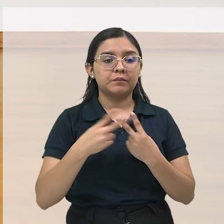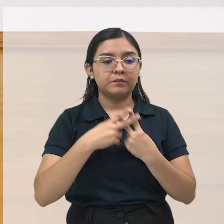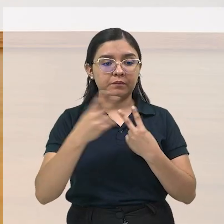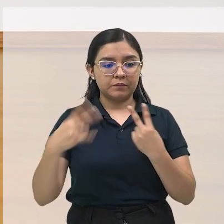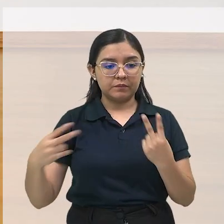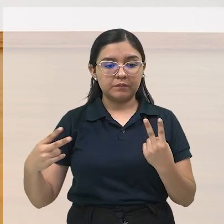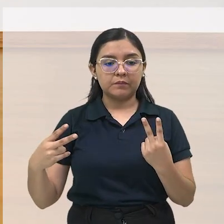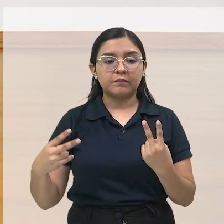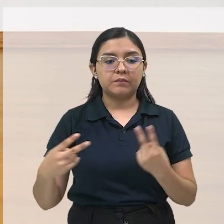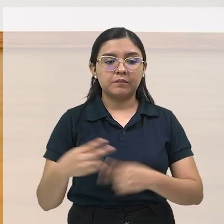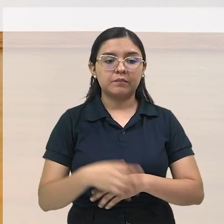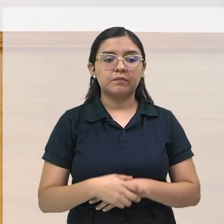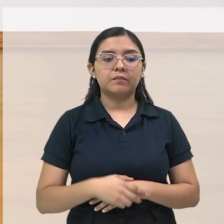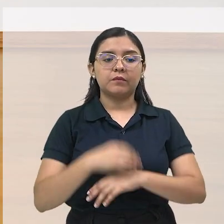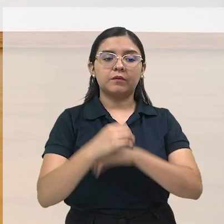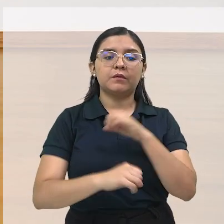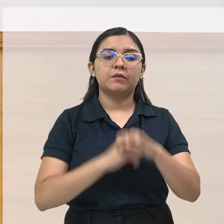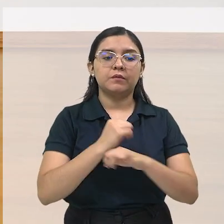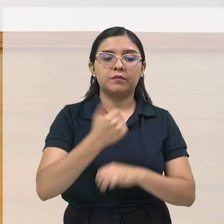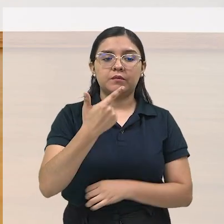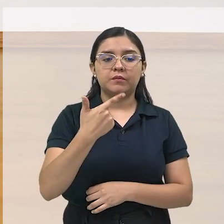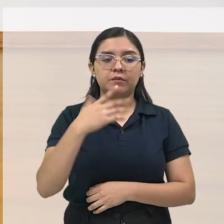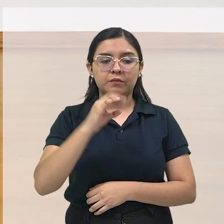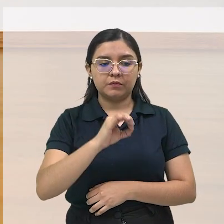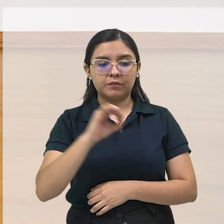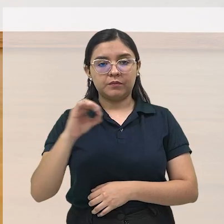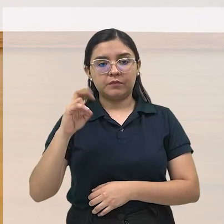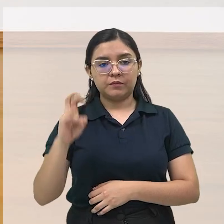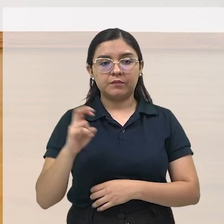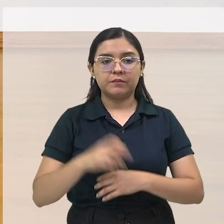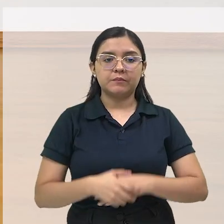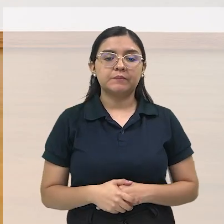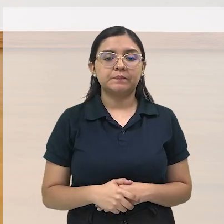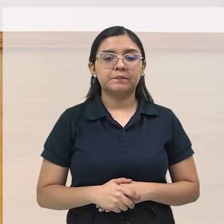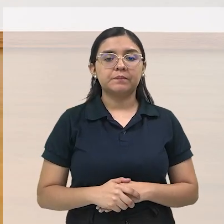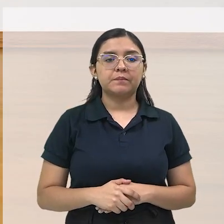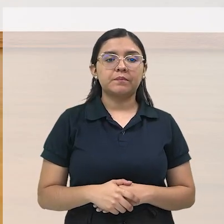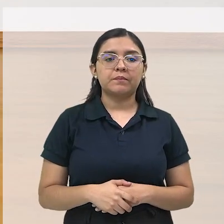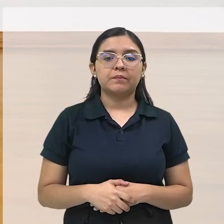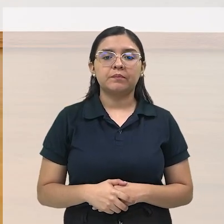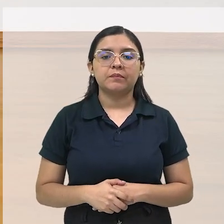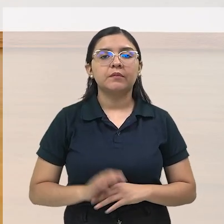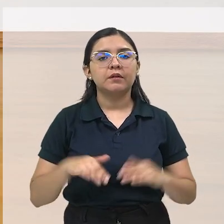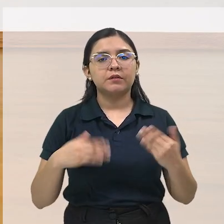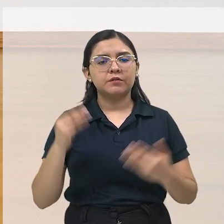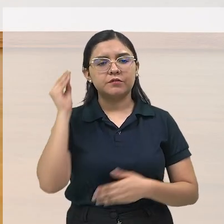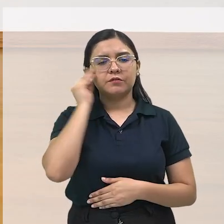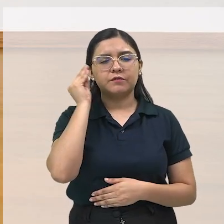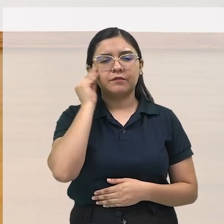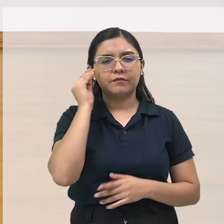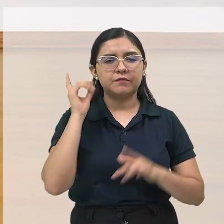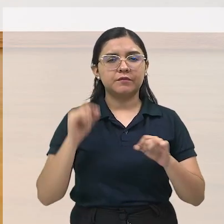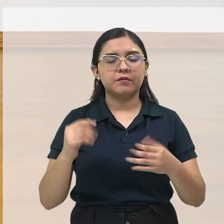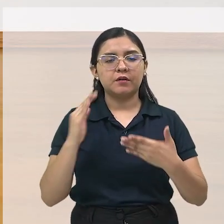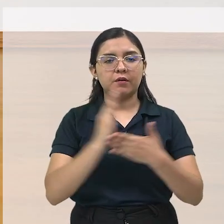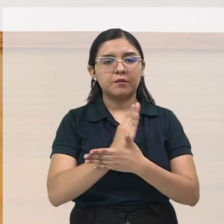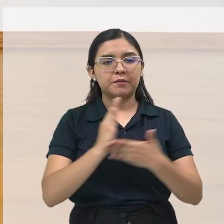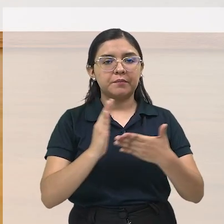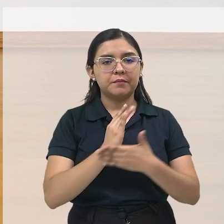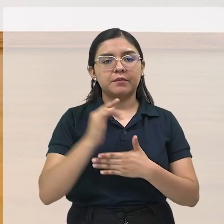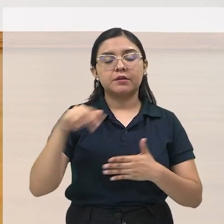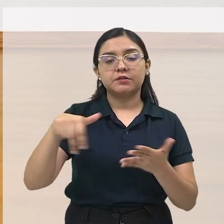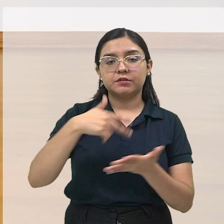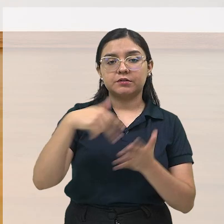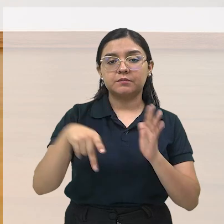Patrimônio Histórico e Artístico Nacional em 2005. Então a gente viu pouca referência das